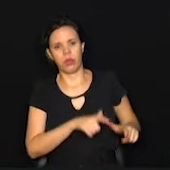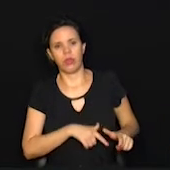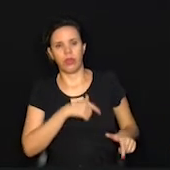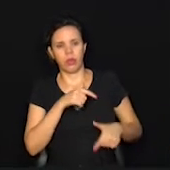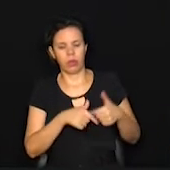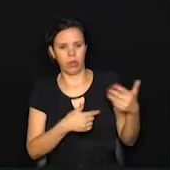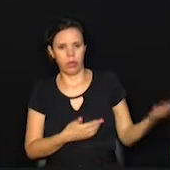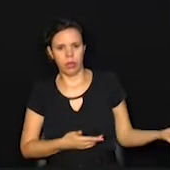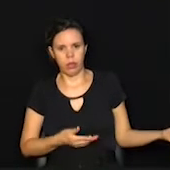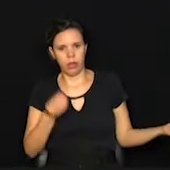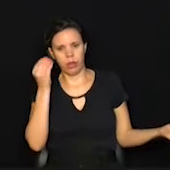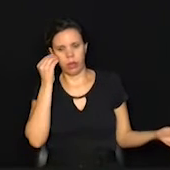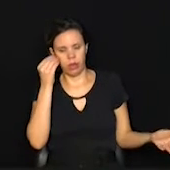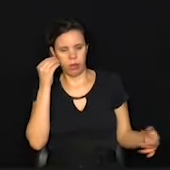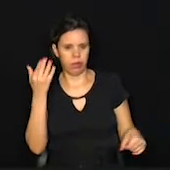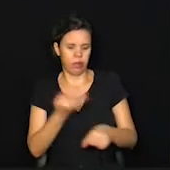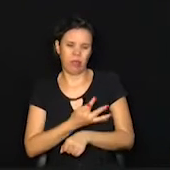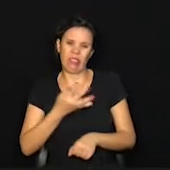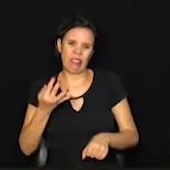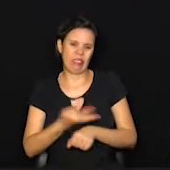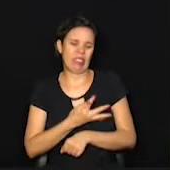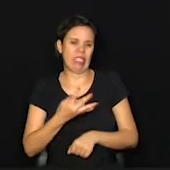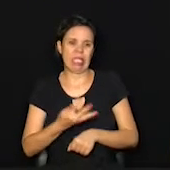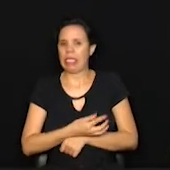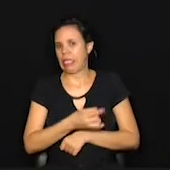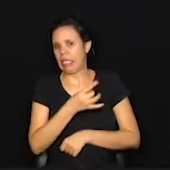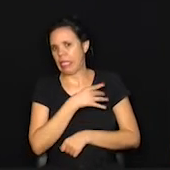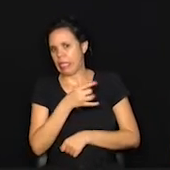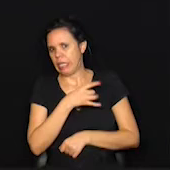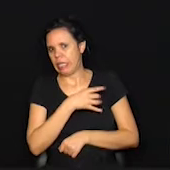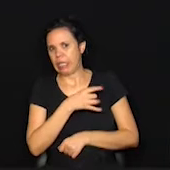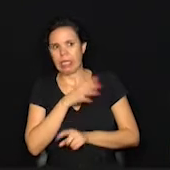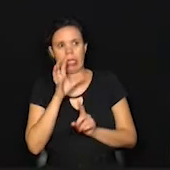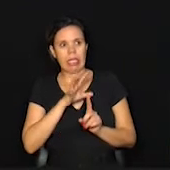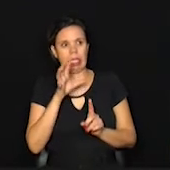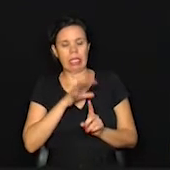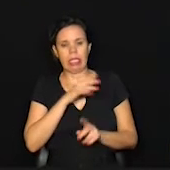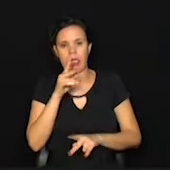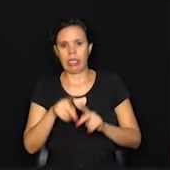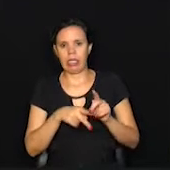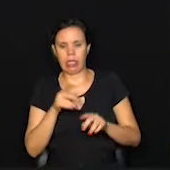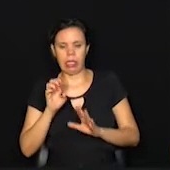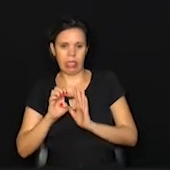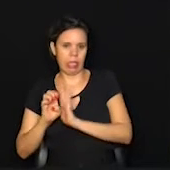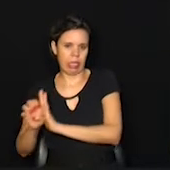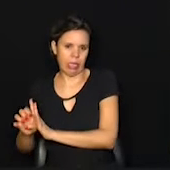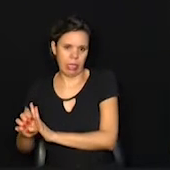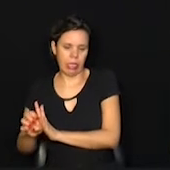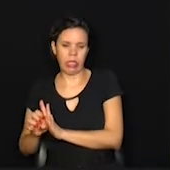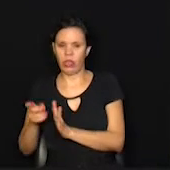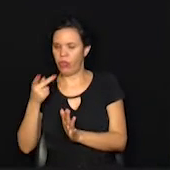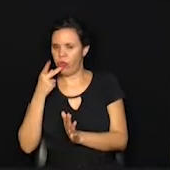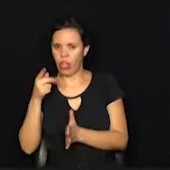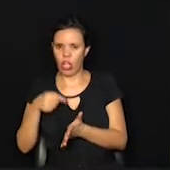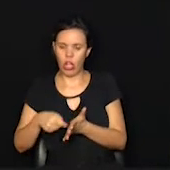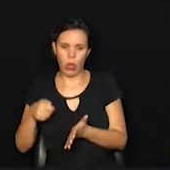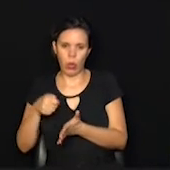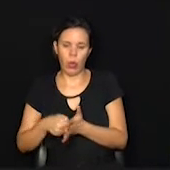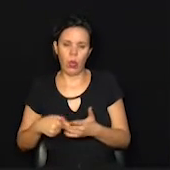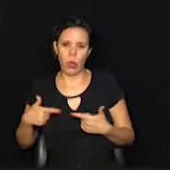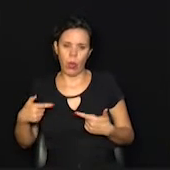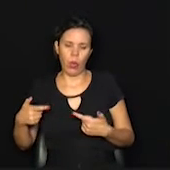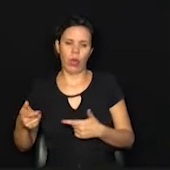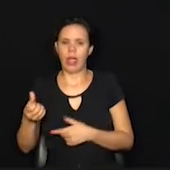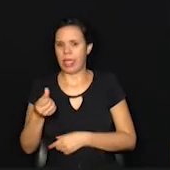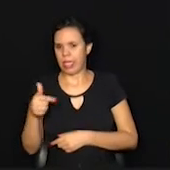classe trabalhadora tá tentando sobreviver é dada sob pressão e uma parte da esquerda começa a falar em luta armada já em